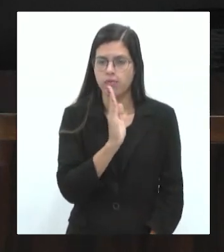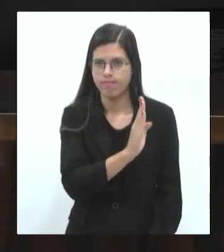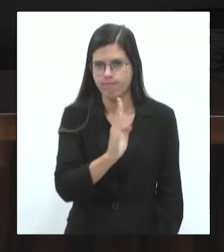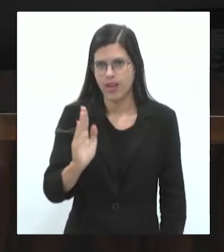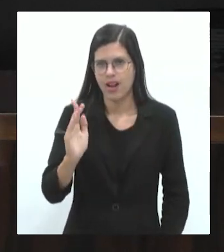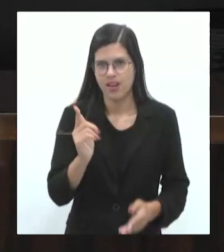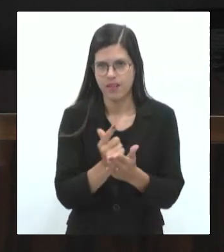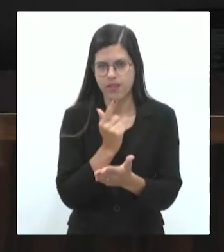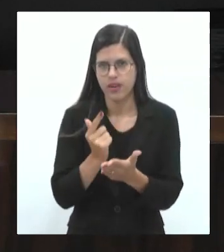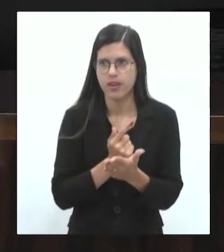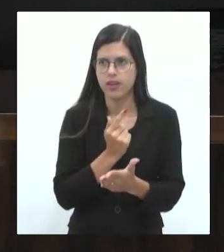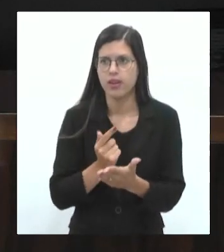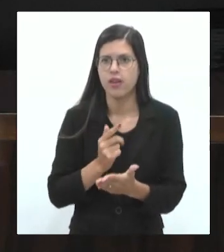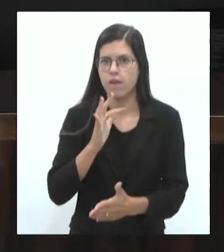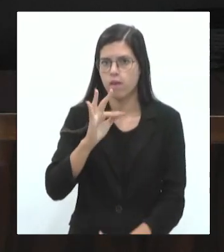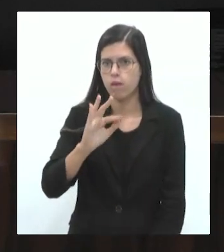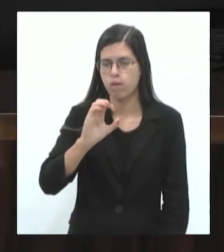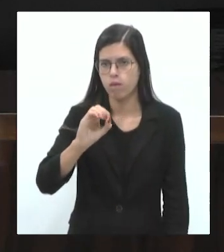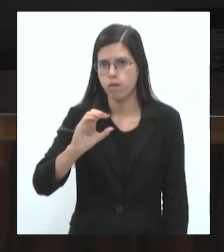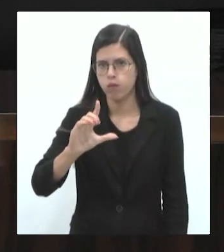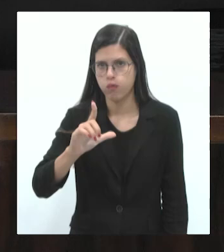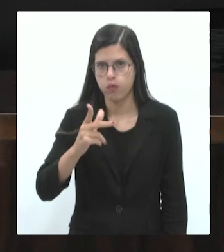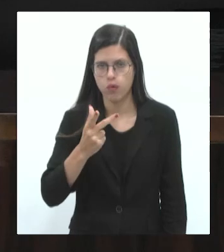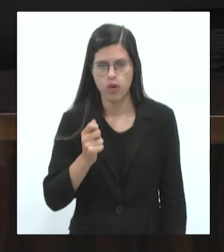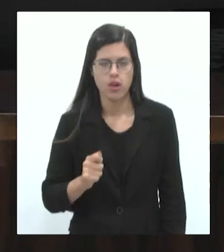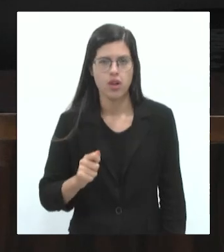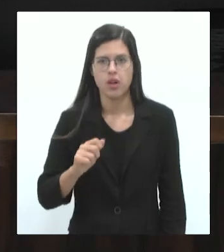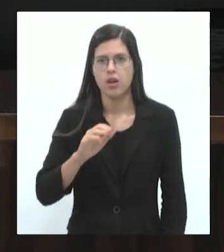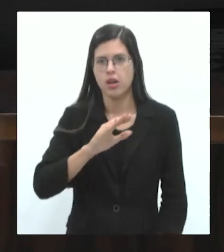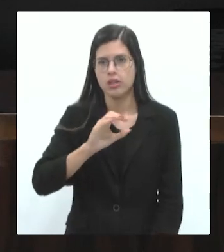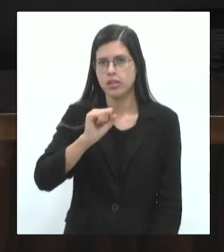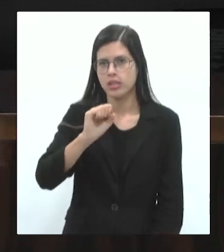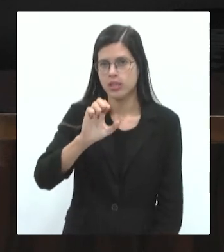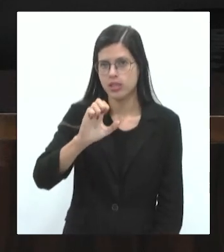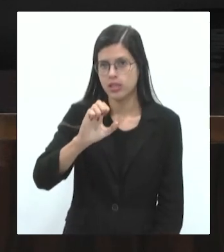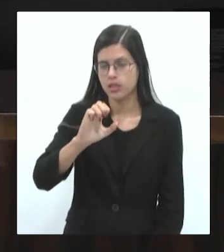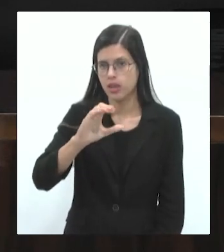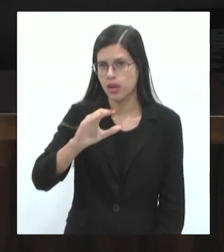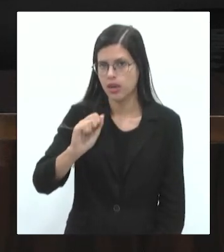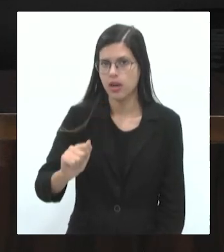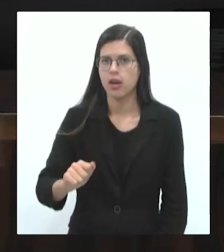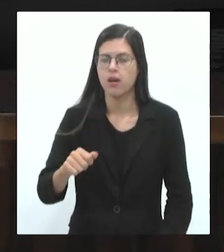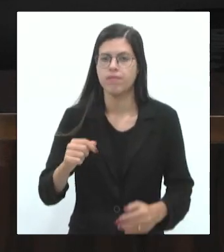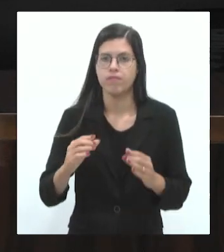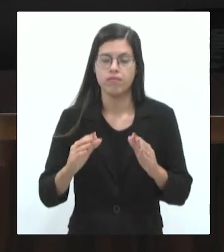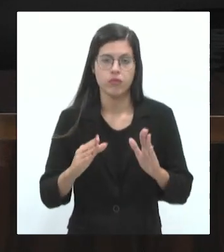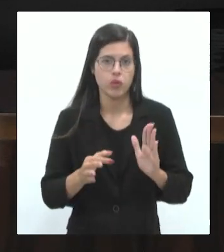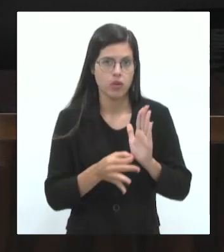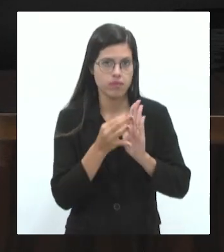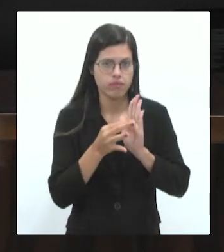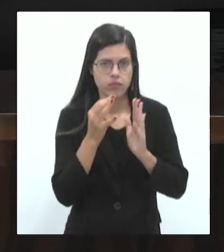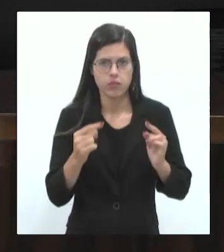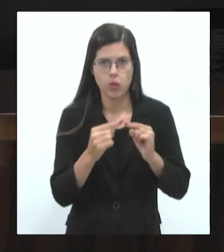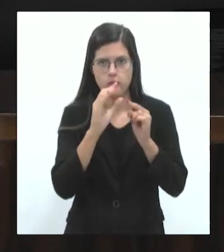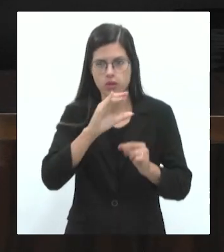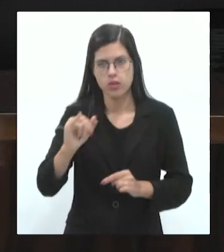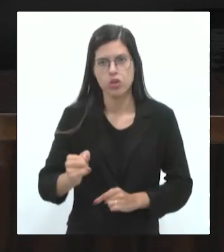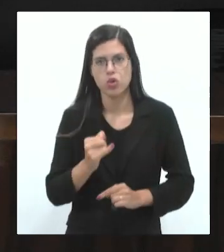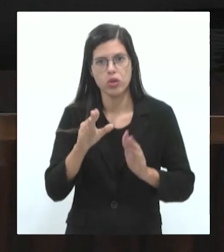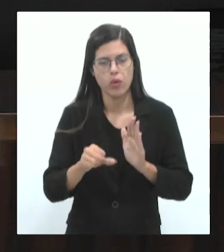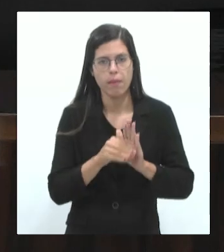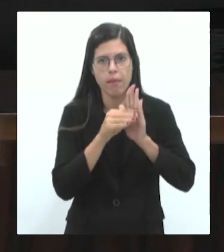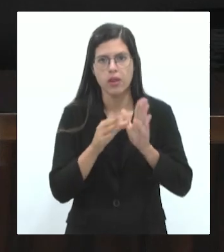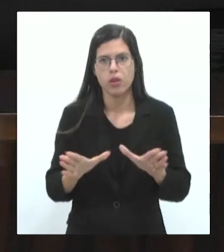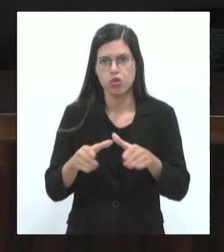Edições Folha Seca. Pareceres das comissões Constituição e Justiça pela constitucionalidade com emenda, de cultura